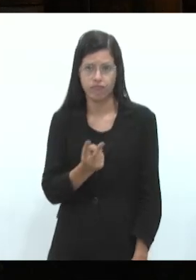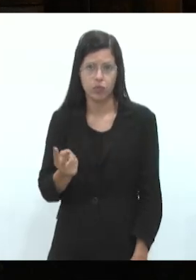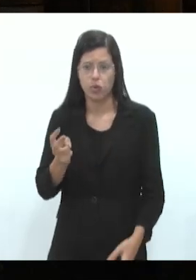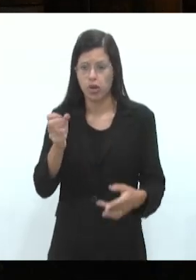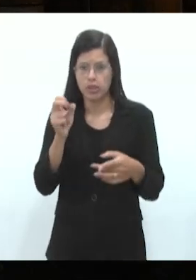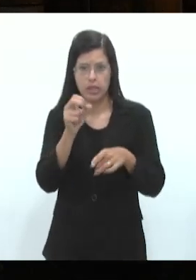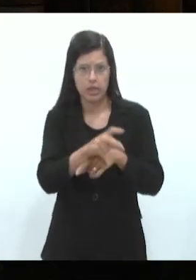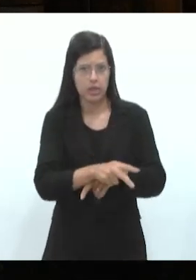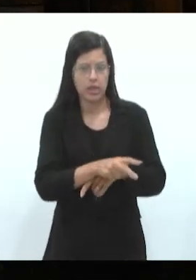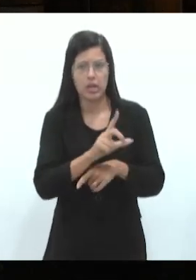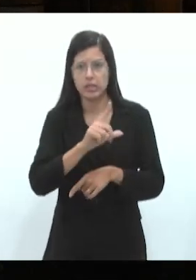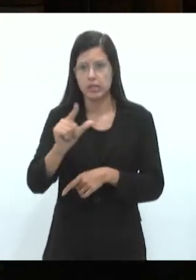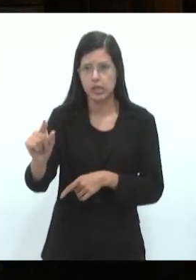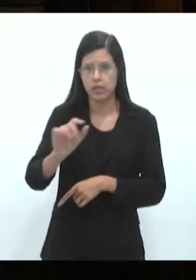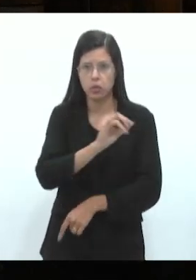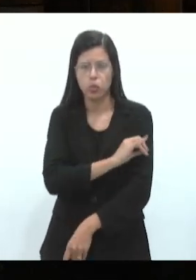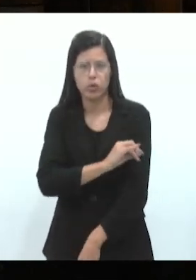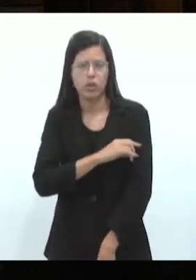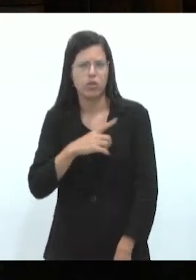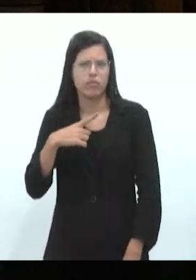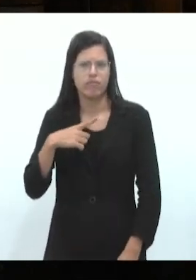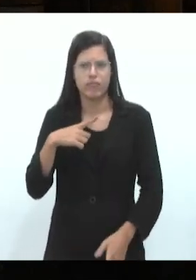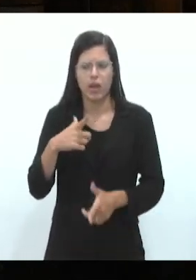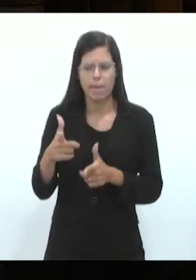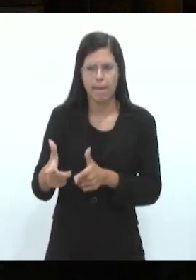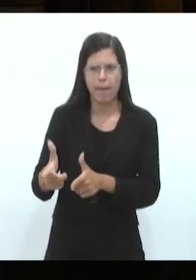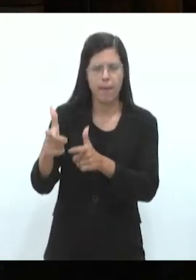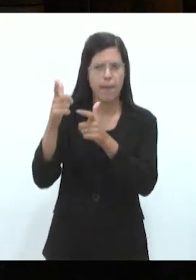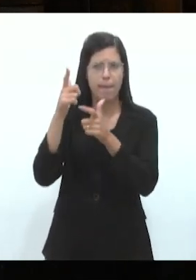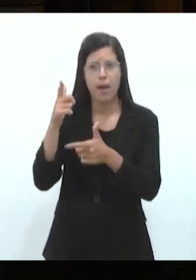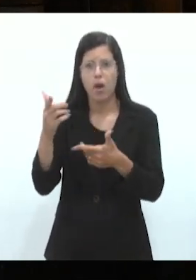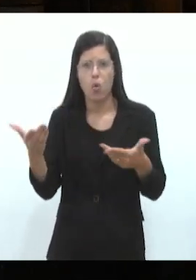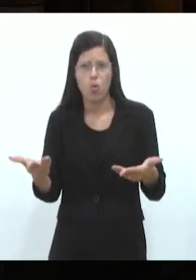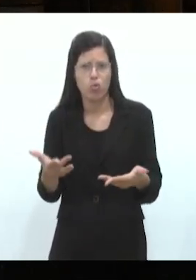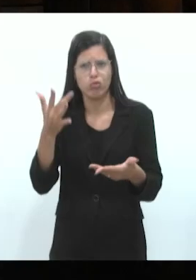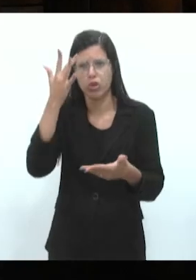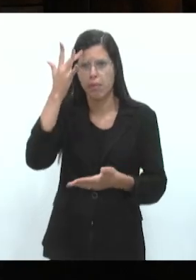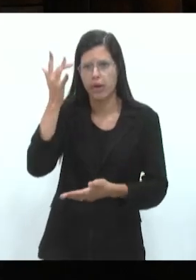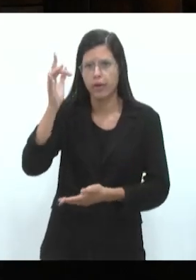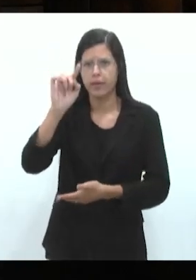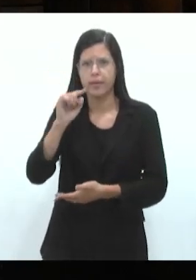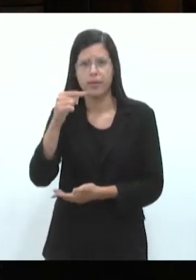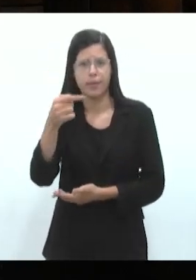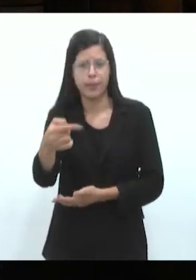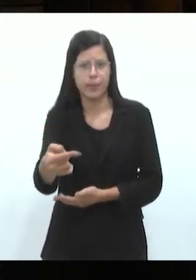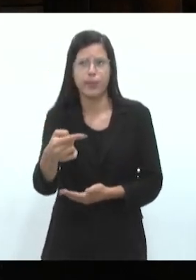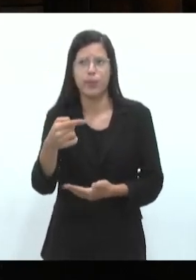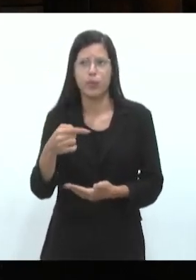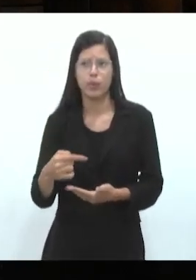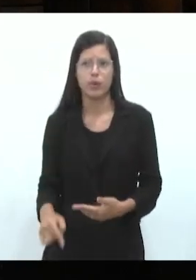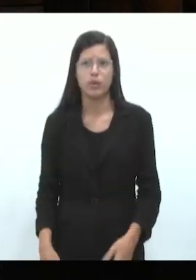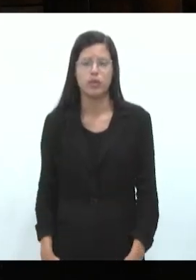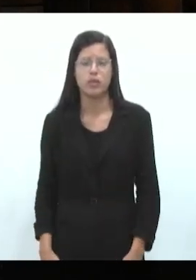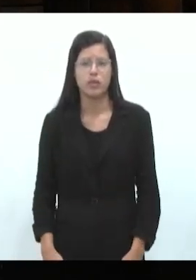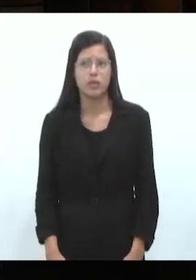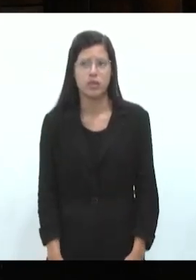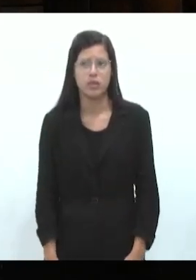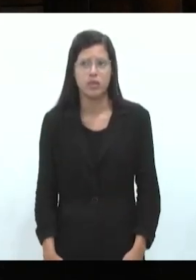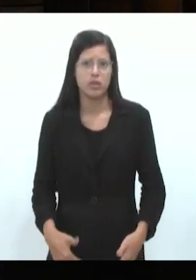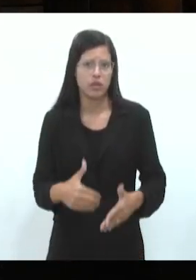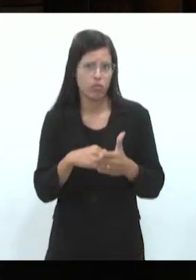Tem tiroteio hoje, amanhã, depois da manhã, e o narco / milícia, porque hoje não tem mais